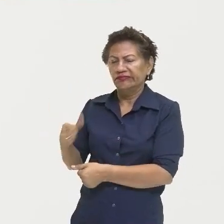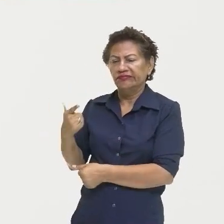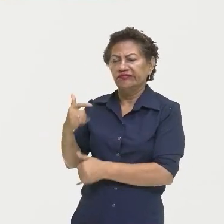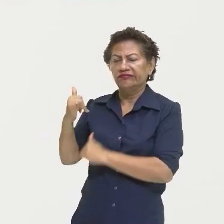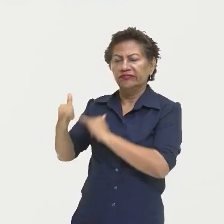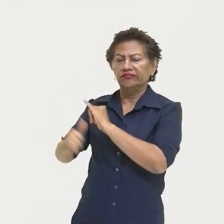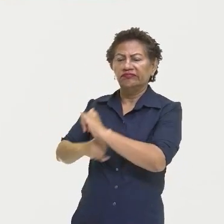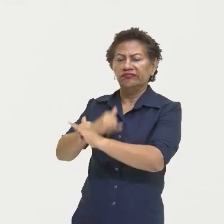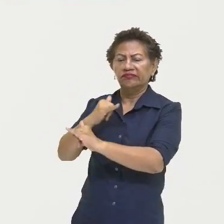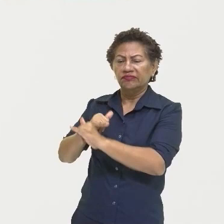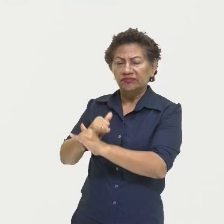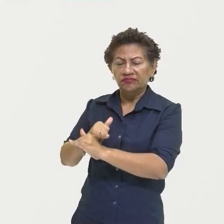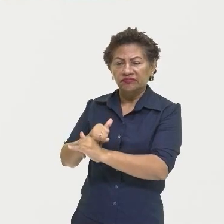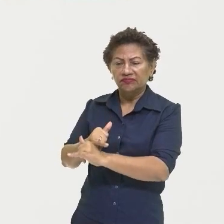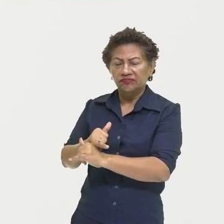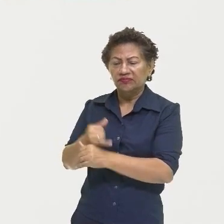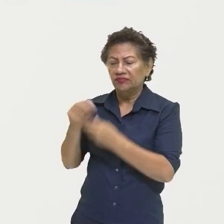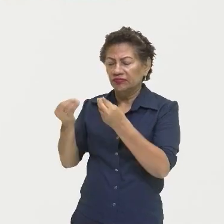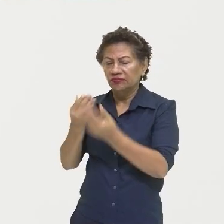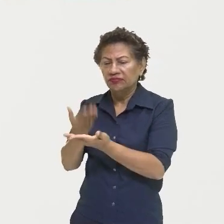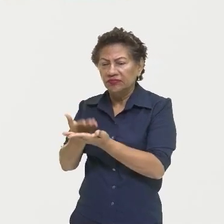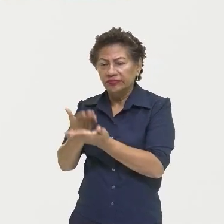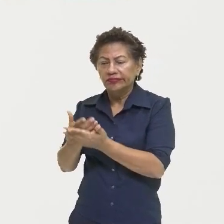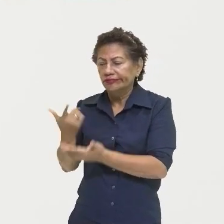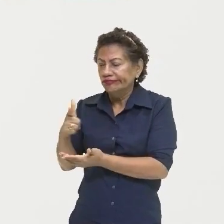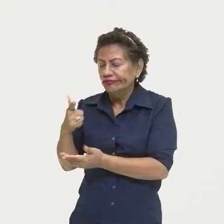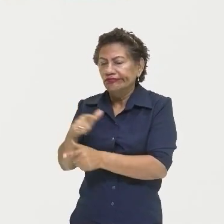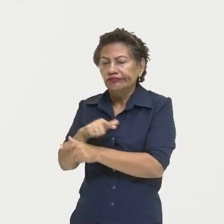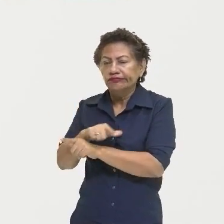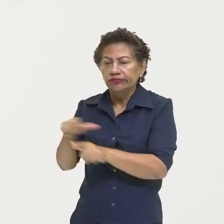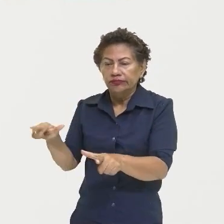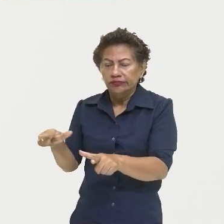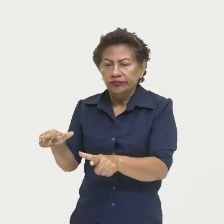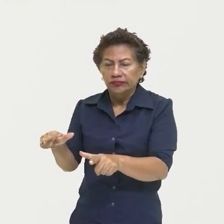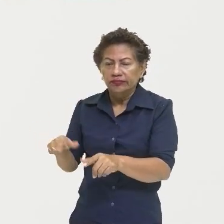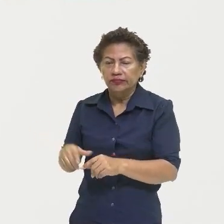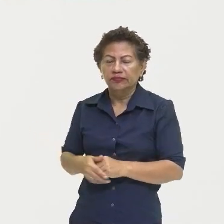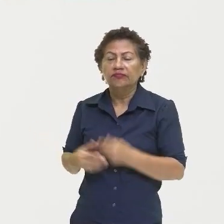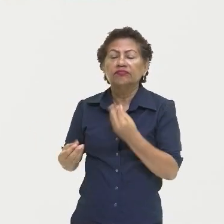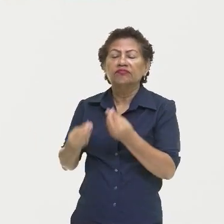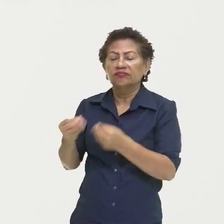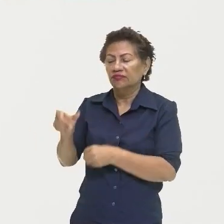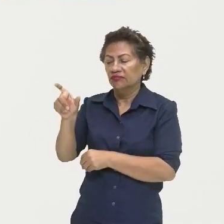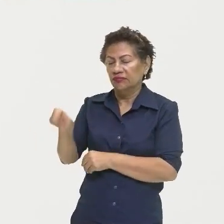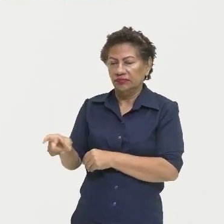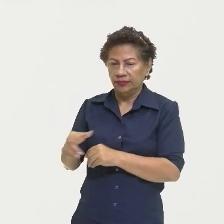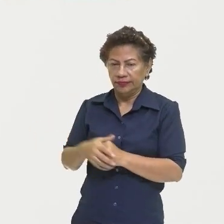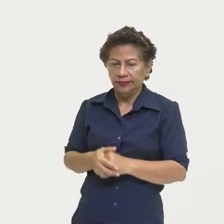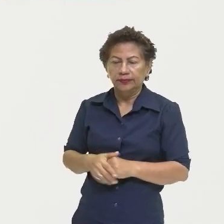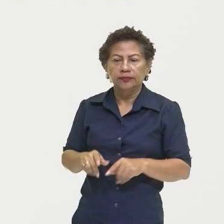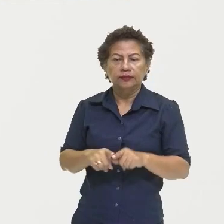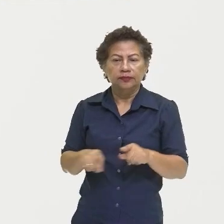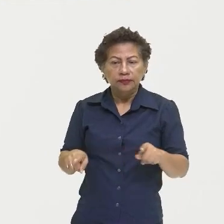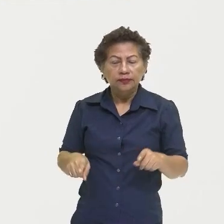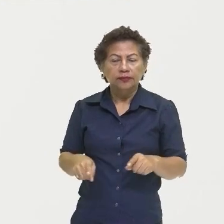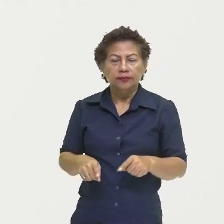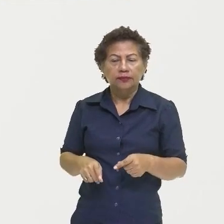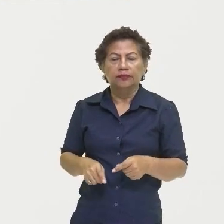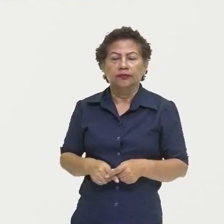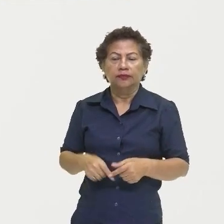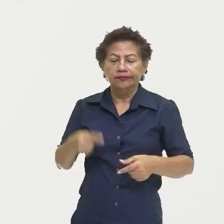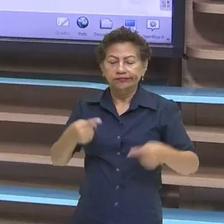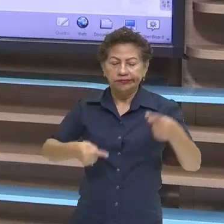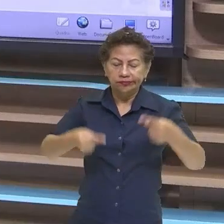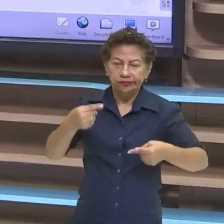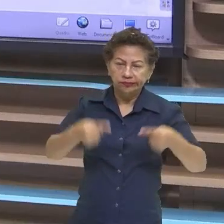aí sem acesso à aula, né? Algo tão básico, mas uma questão que inclusive foi bastante discutida e é bastante